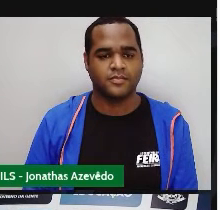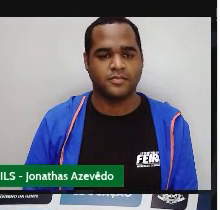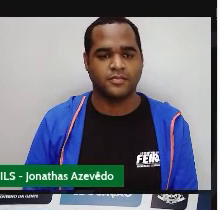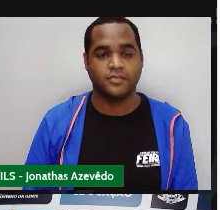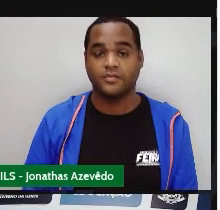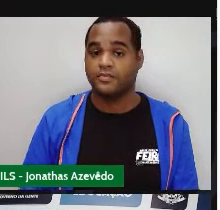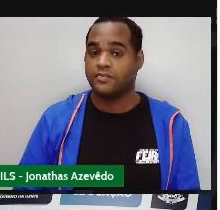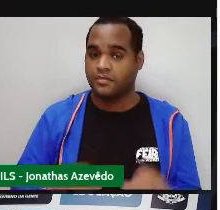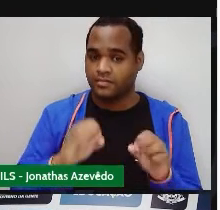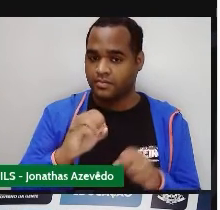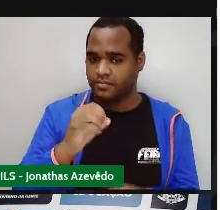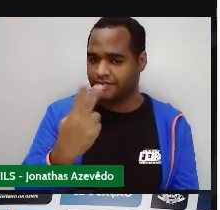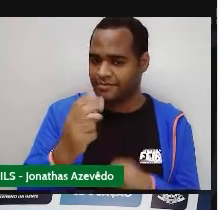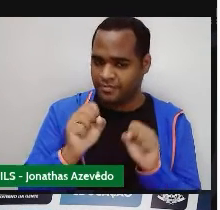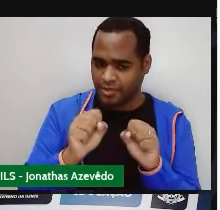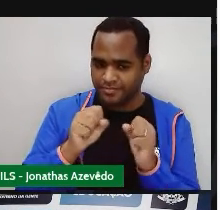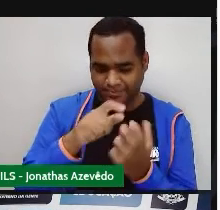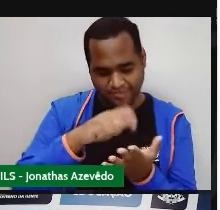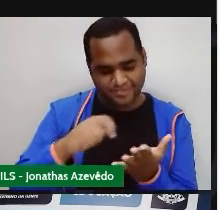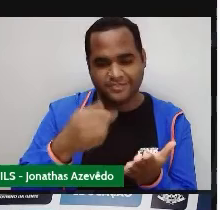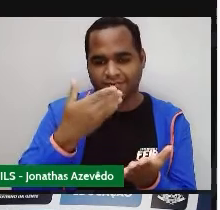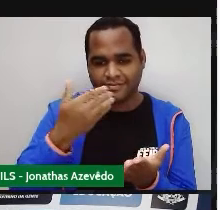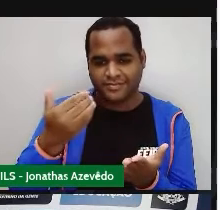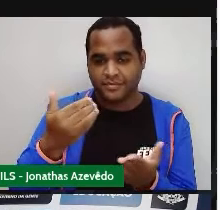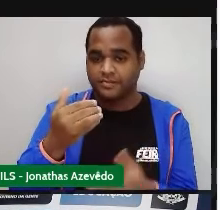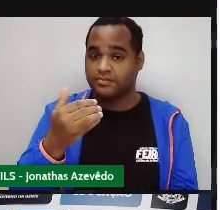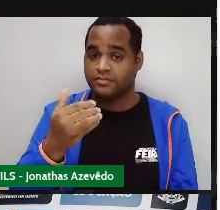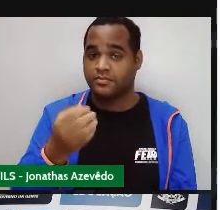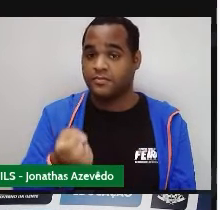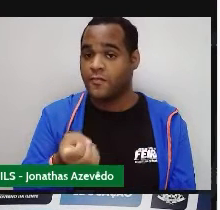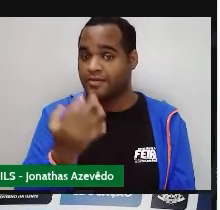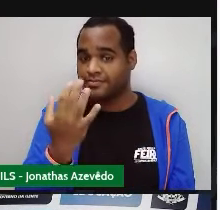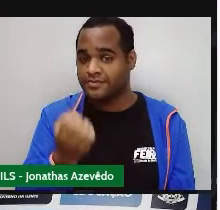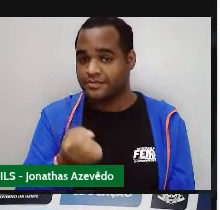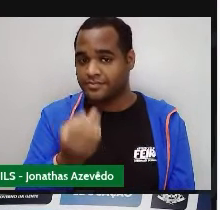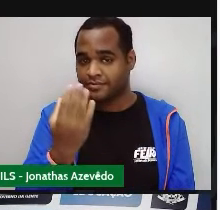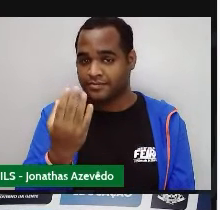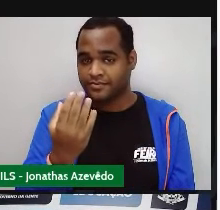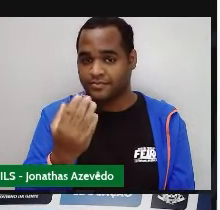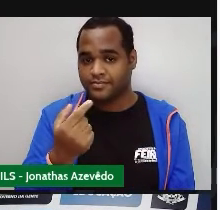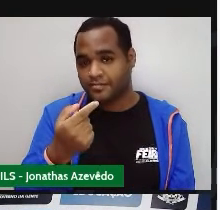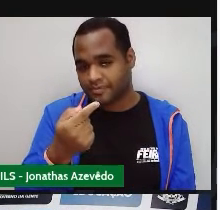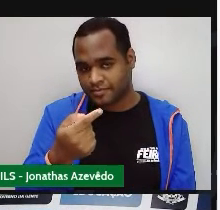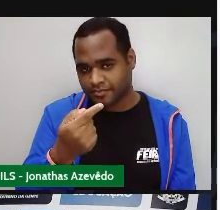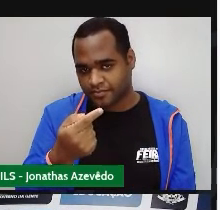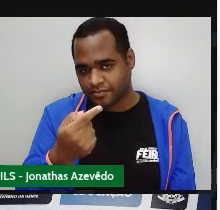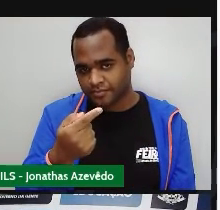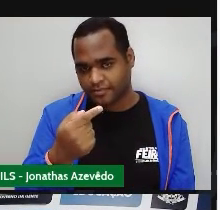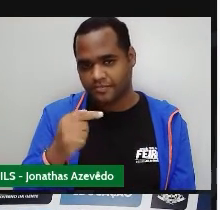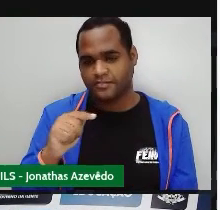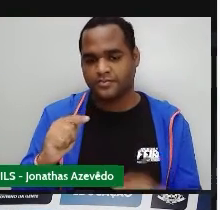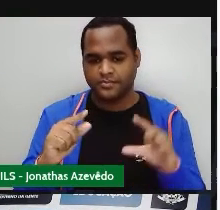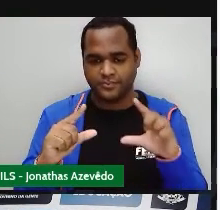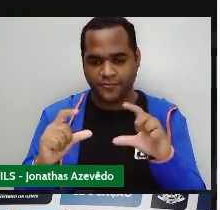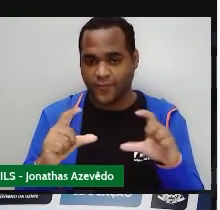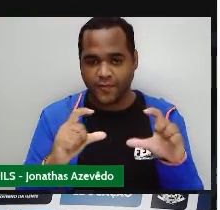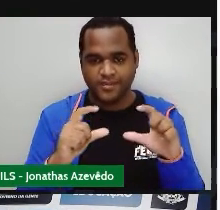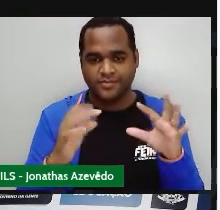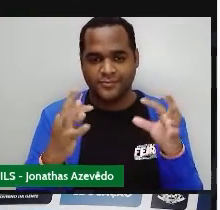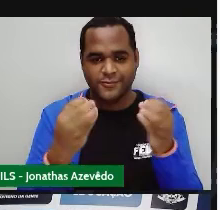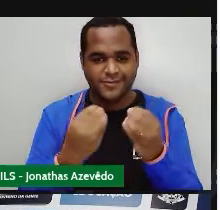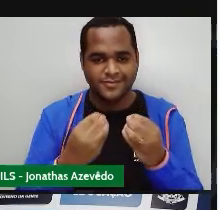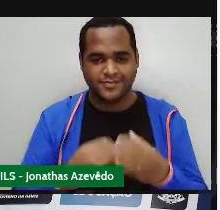o Ou a gente pode até escrever melhor são as sete figuras no